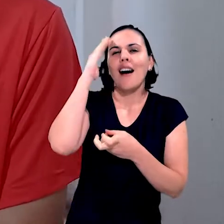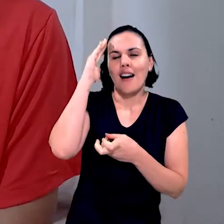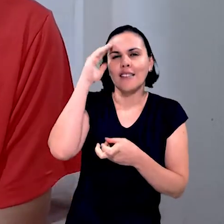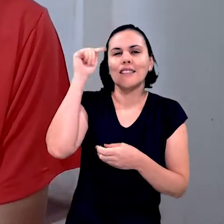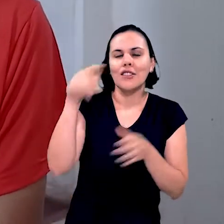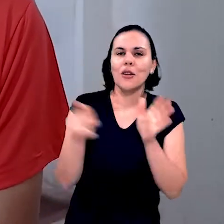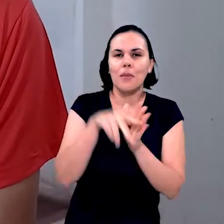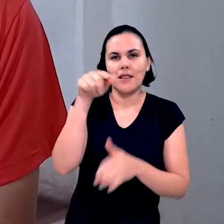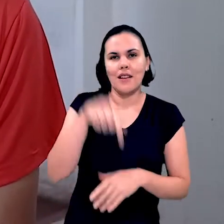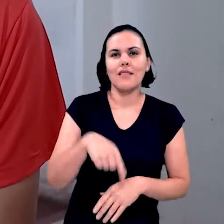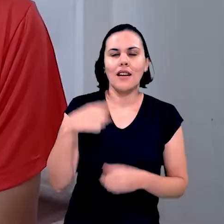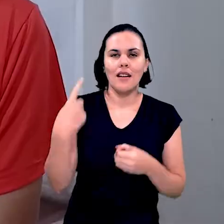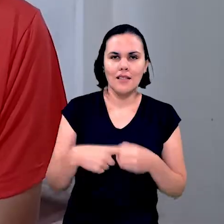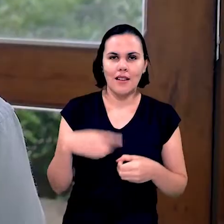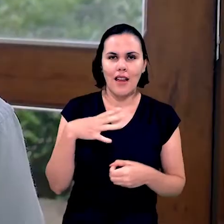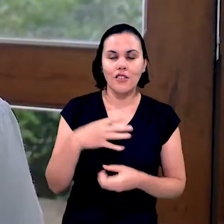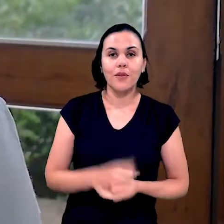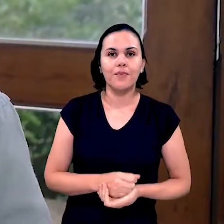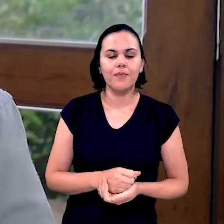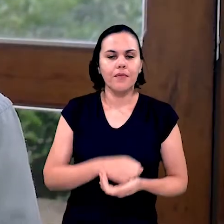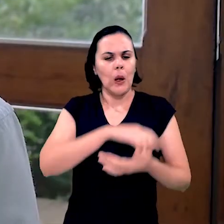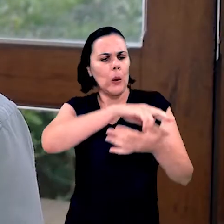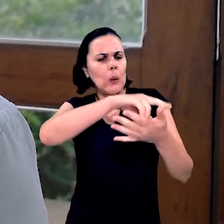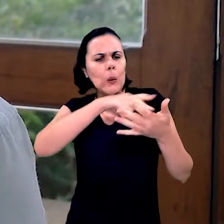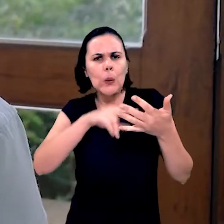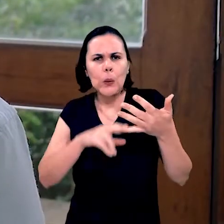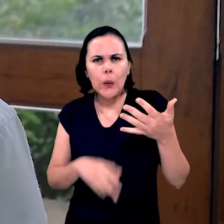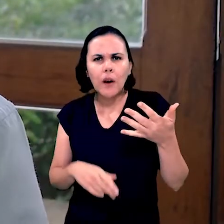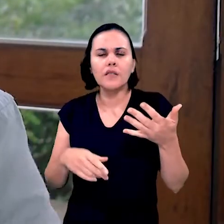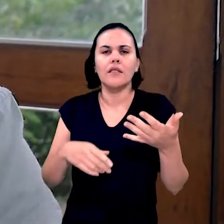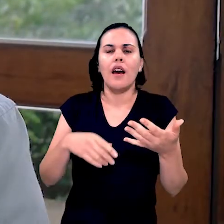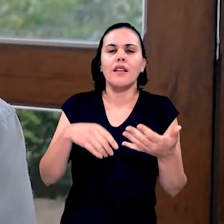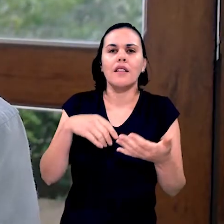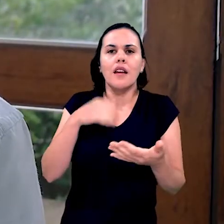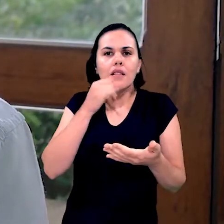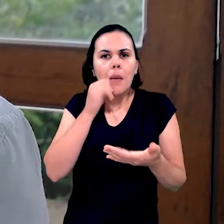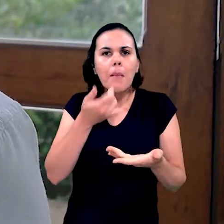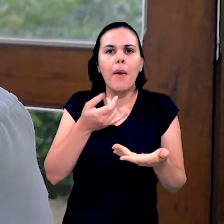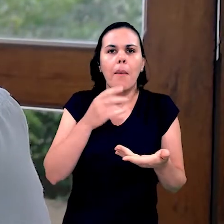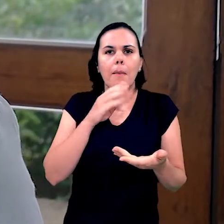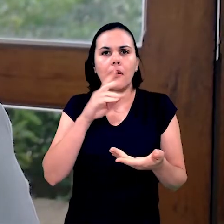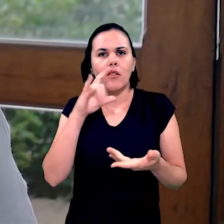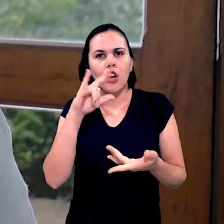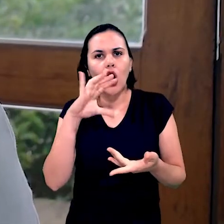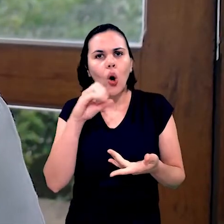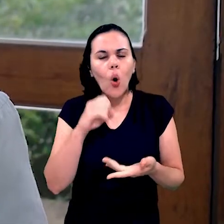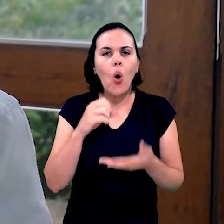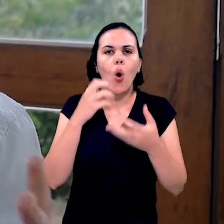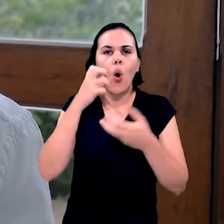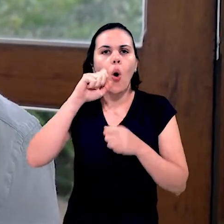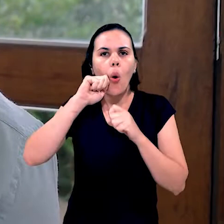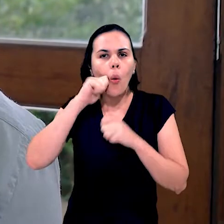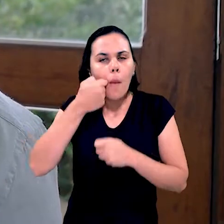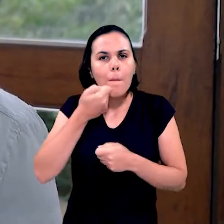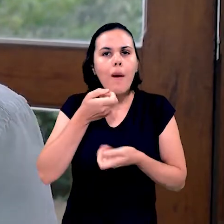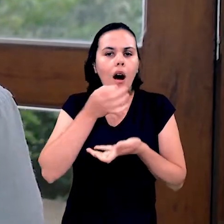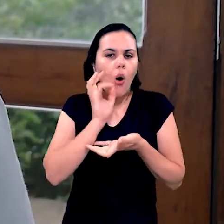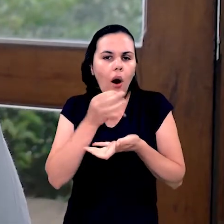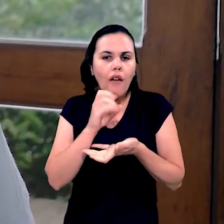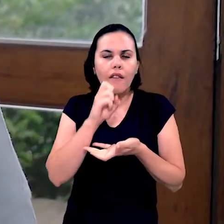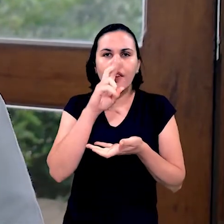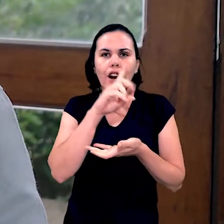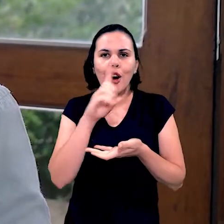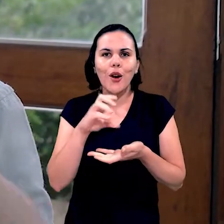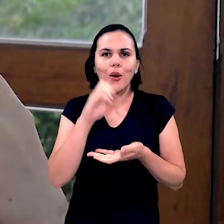iguaria aqui da nossa cidade. É, assim, desses vários elementos, né? Desde o licor, o pão bento, o cuscuz,